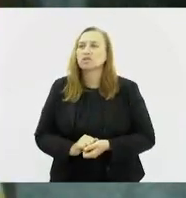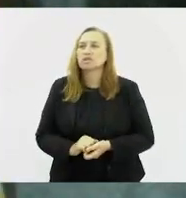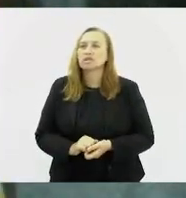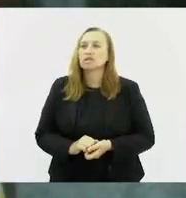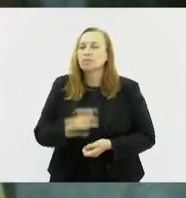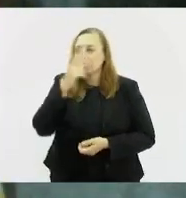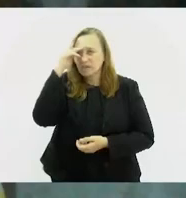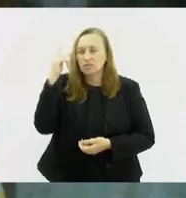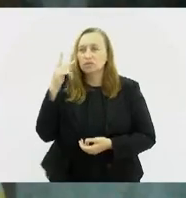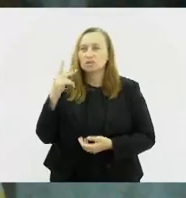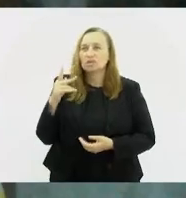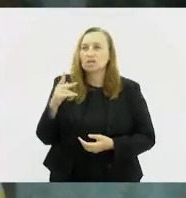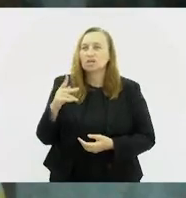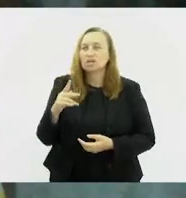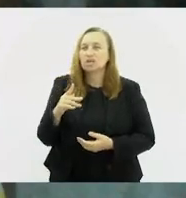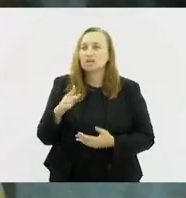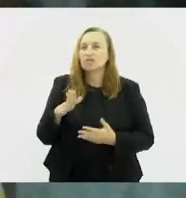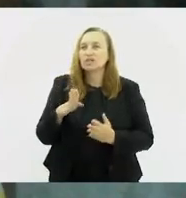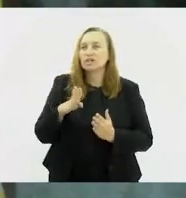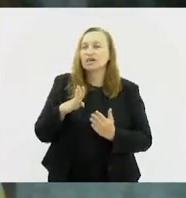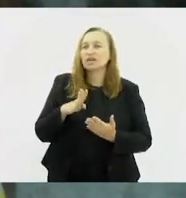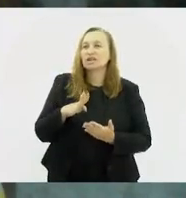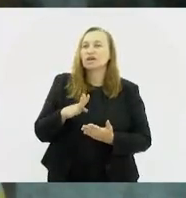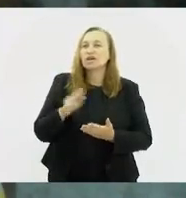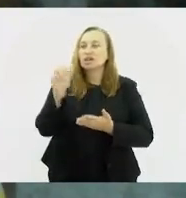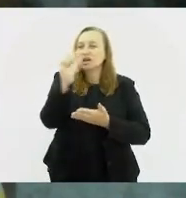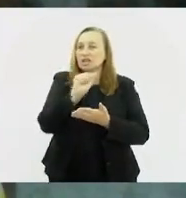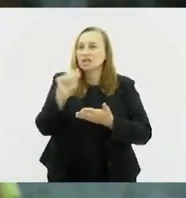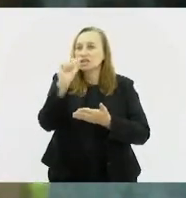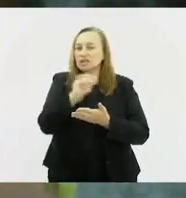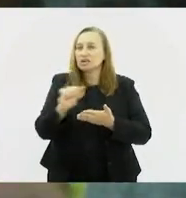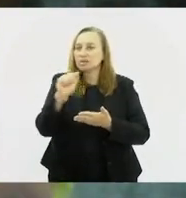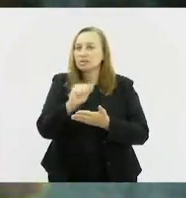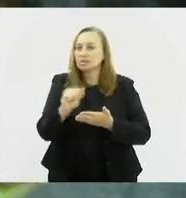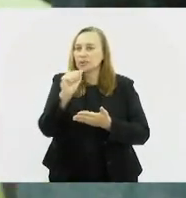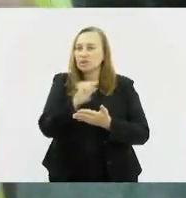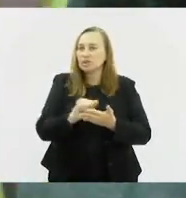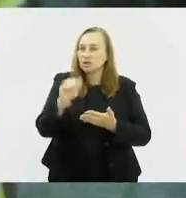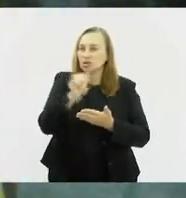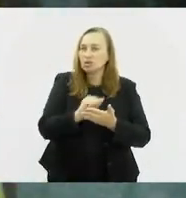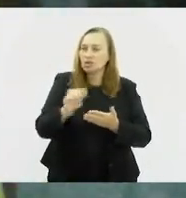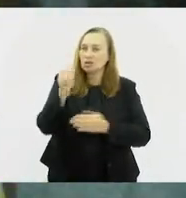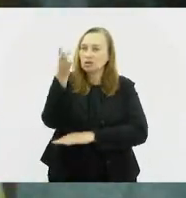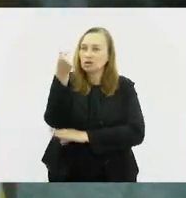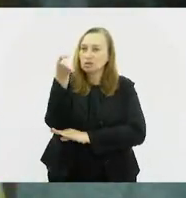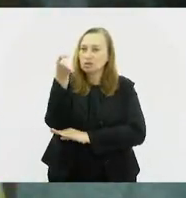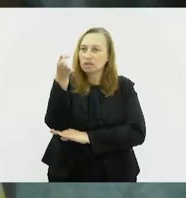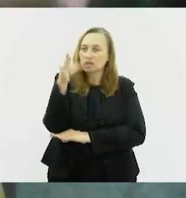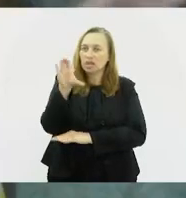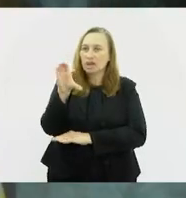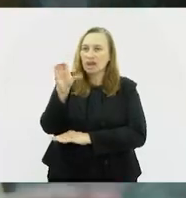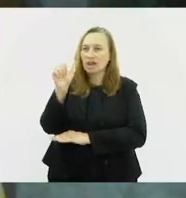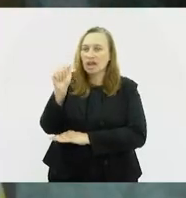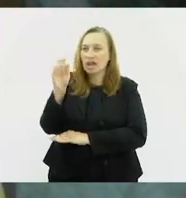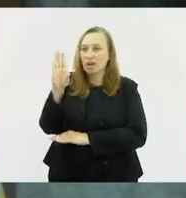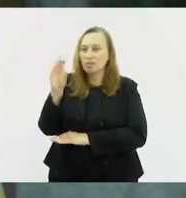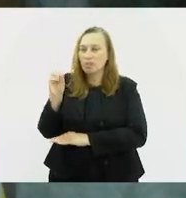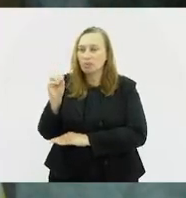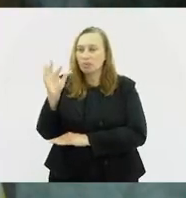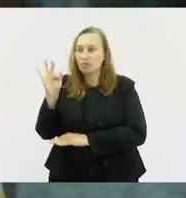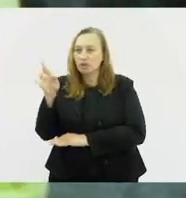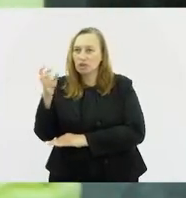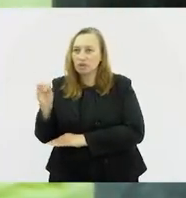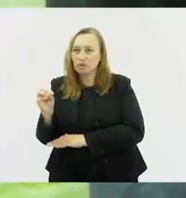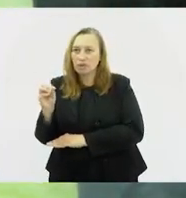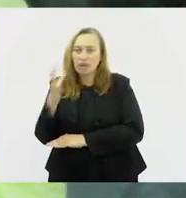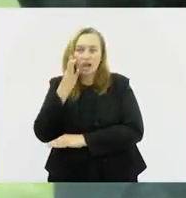nós ficamos em Cabo Frio, naquele hotel de frente para o mar. Ela passou a noite inteira tentando tirar o embaçado. Ela não sabia